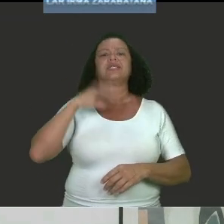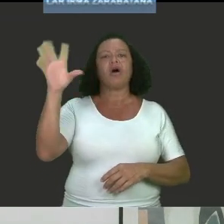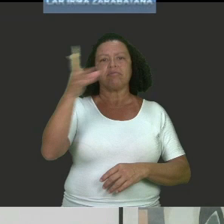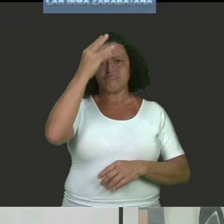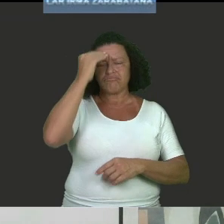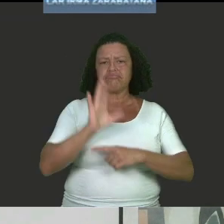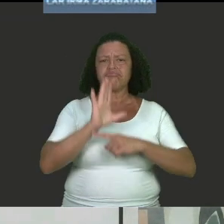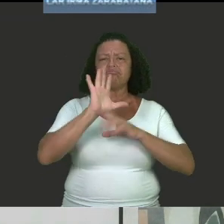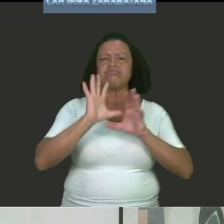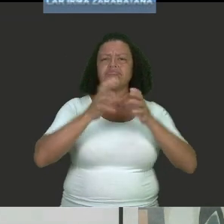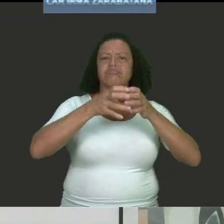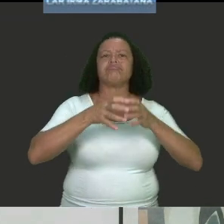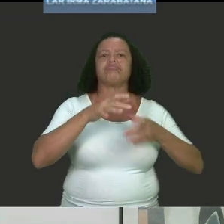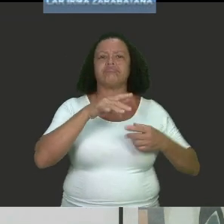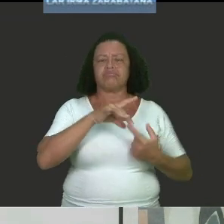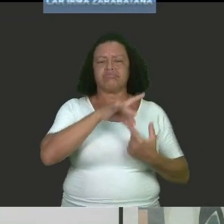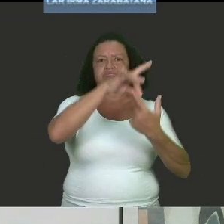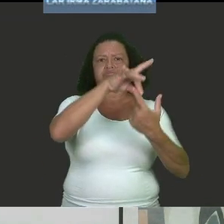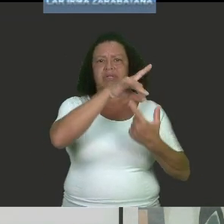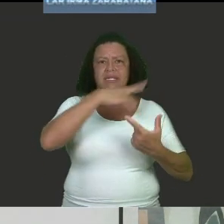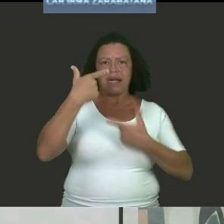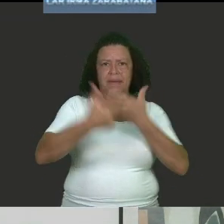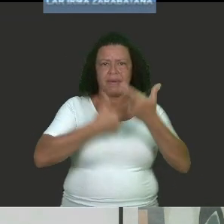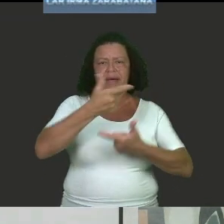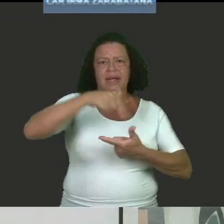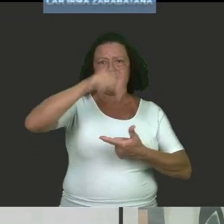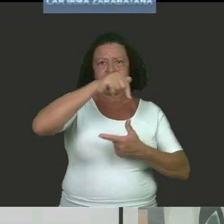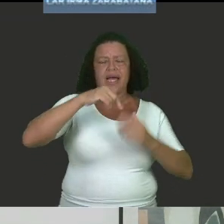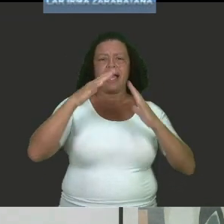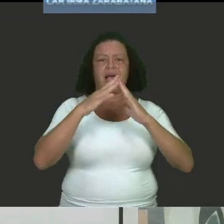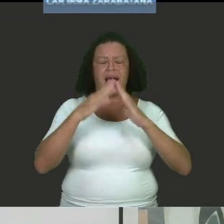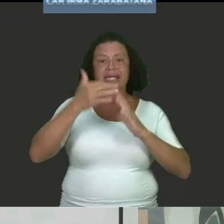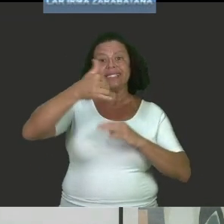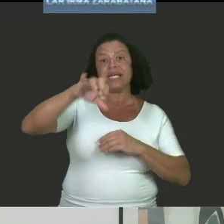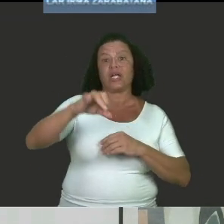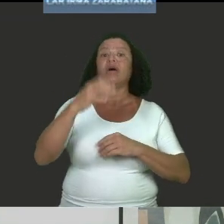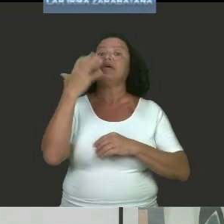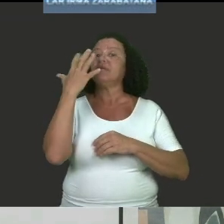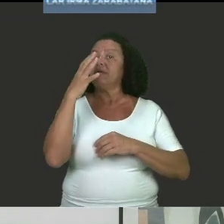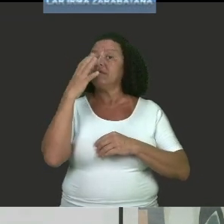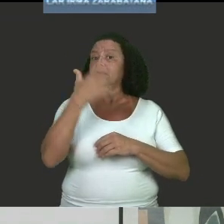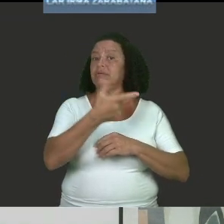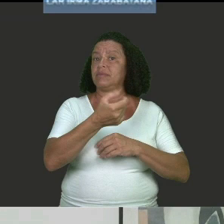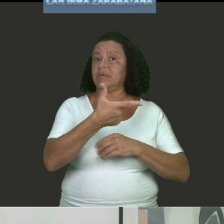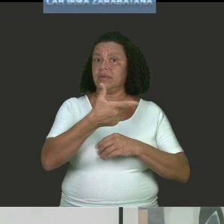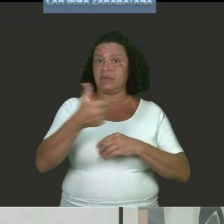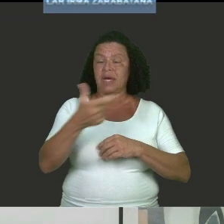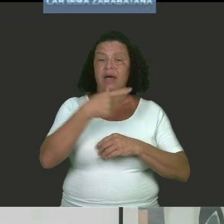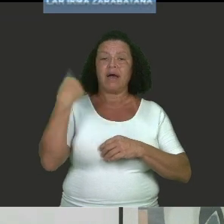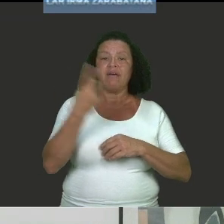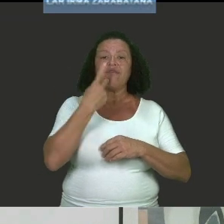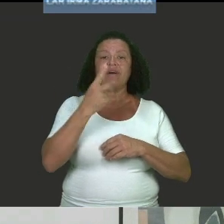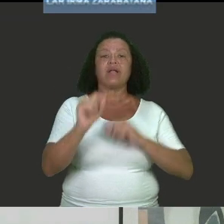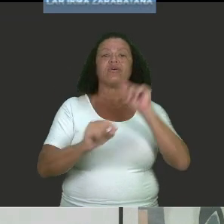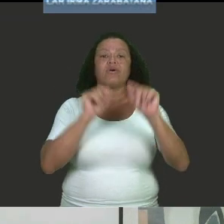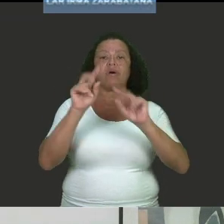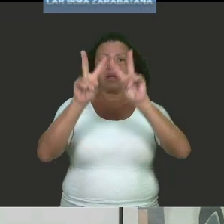da casa e hoje, dia 19 de fevereiro de 2021, nós vamos tratar sobre o